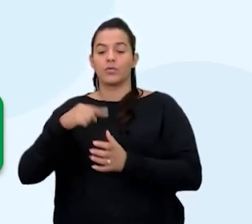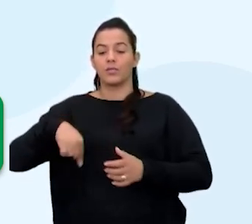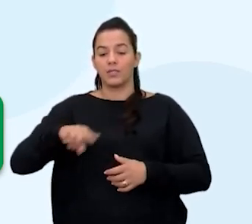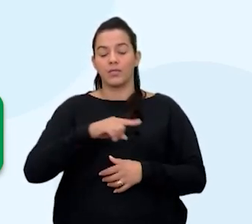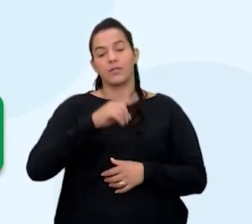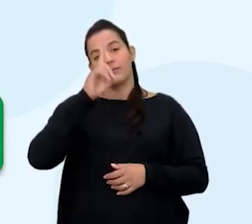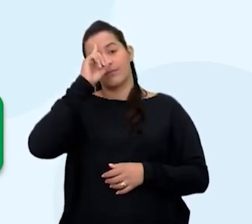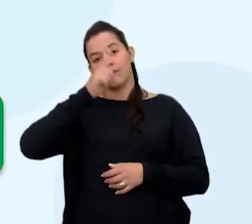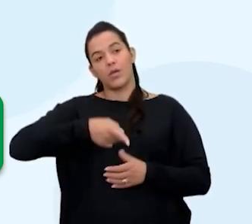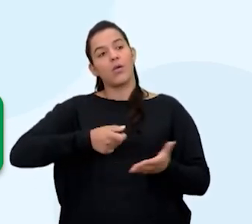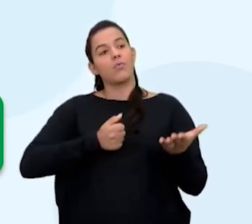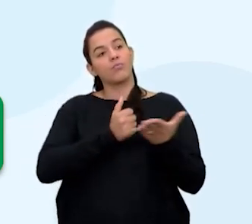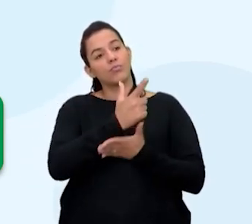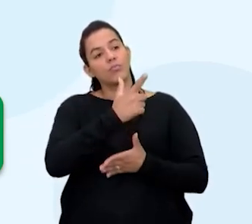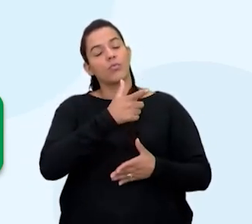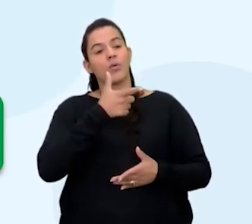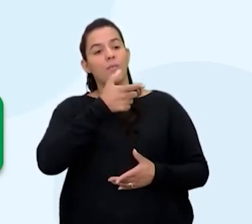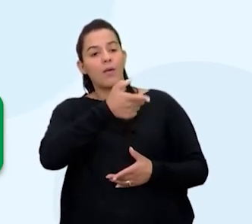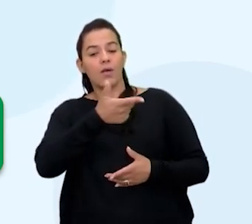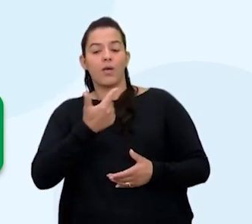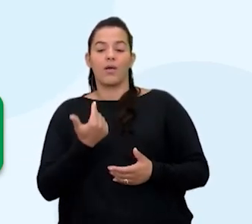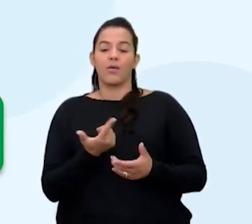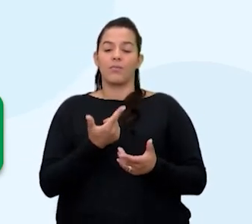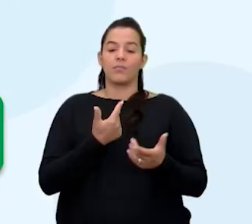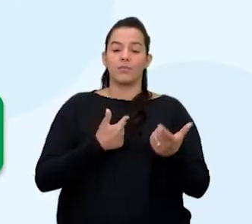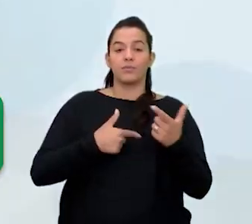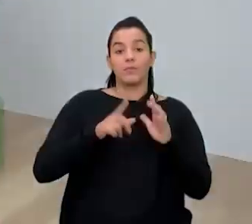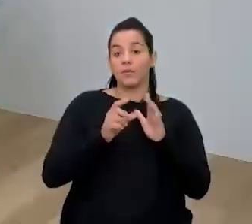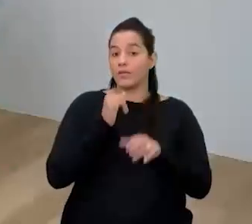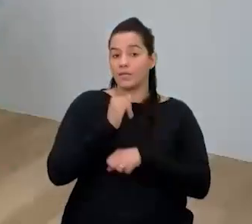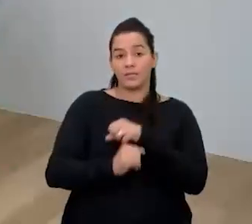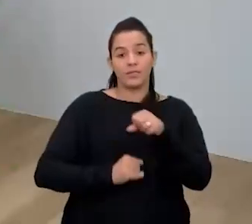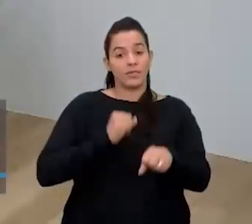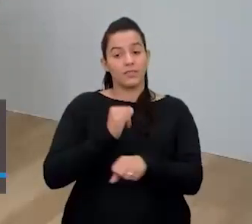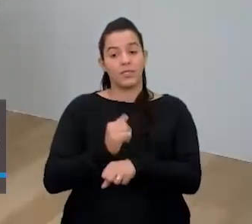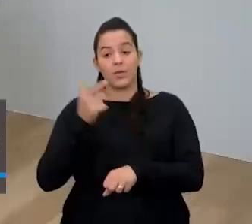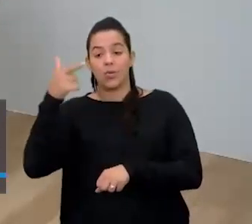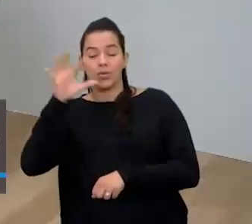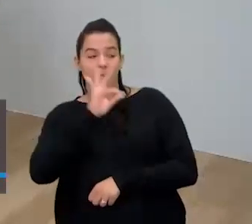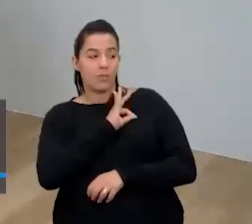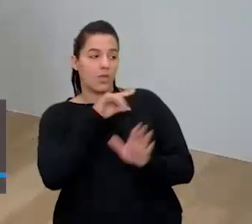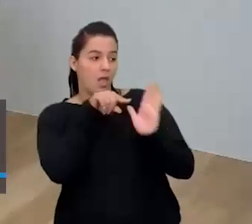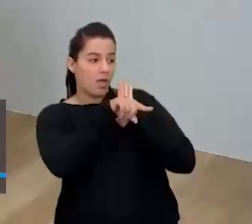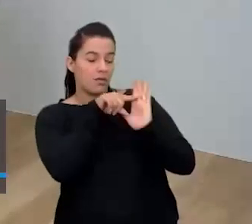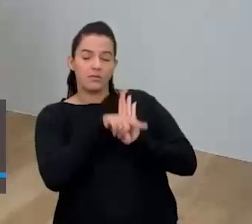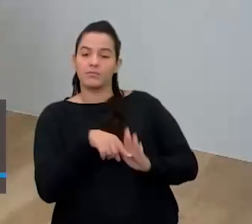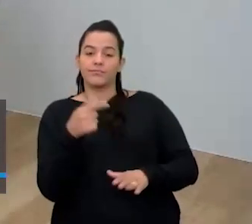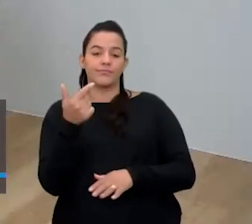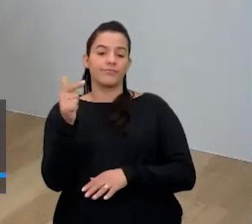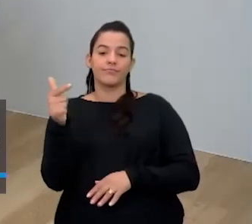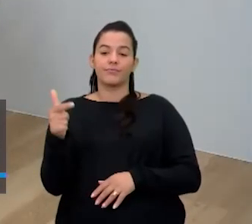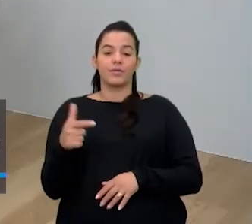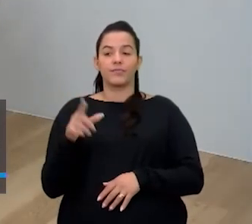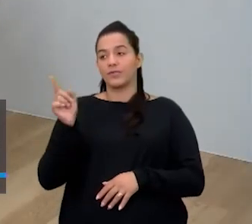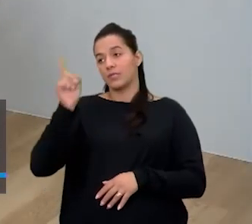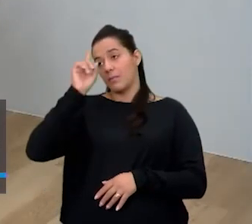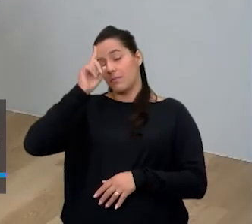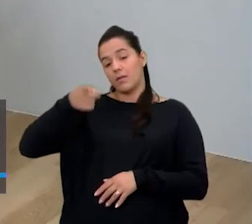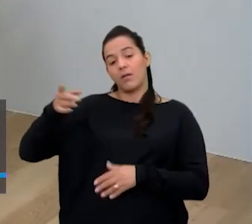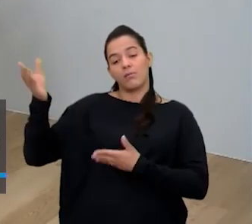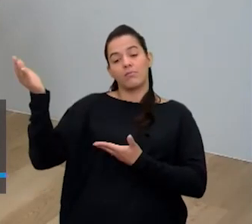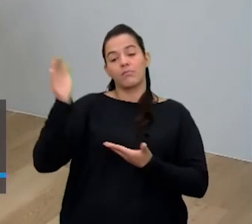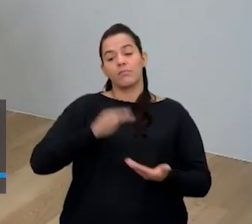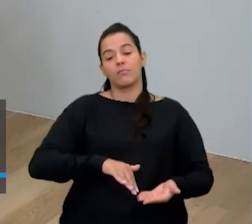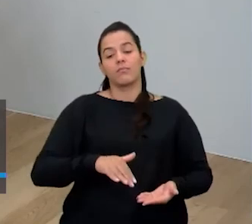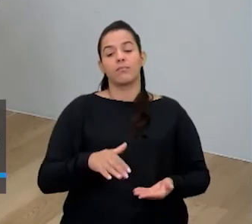encomendam facilmente armas pela internet. Sem nenhuma forma de fiscalização. Sem nenhuma forma de fiscalização. Né? Você manda trazer, como o